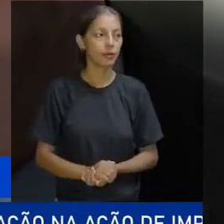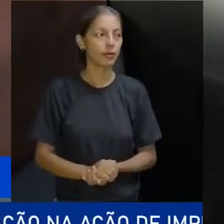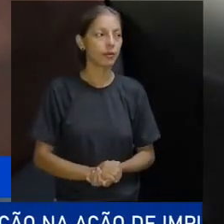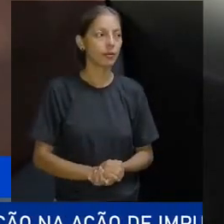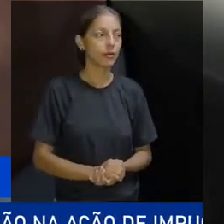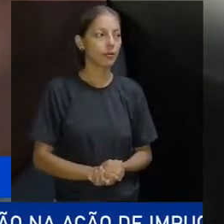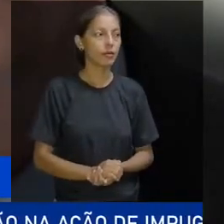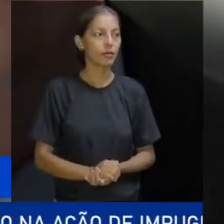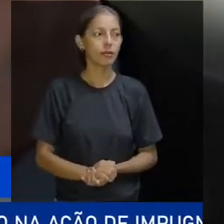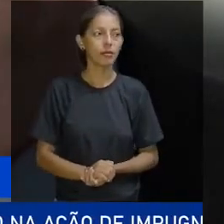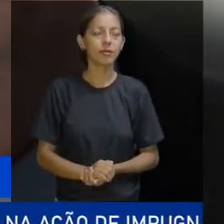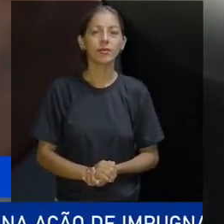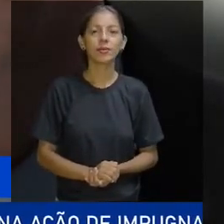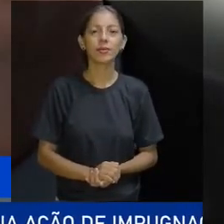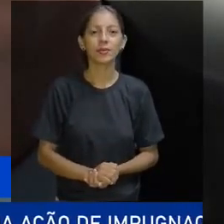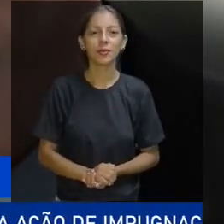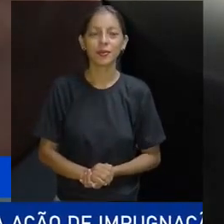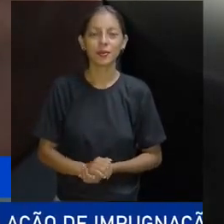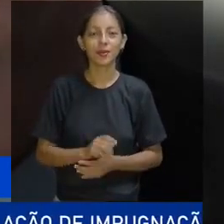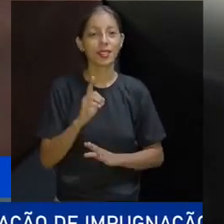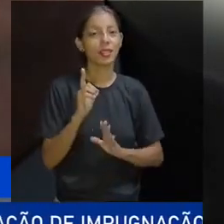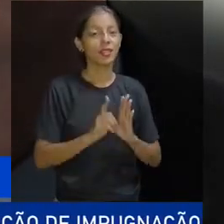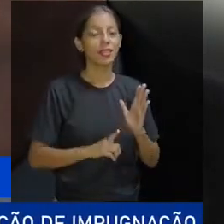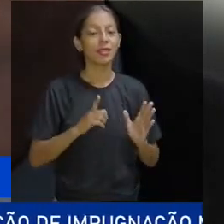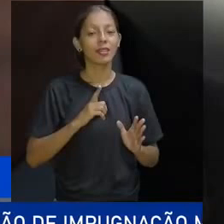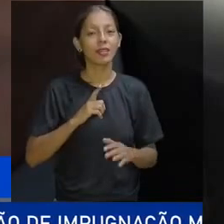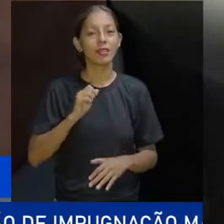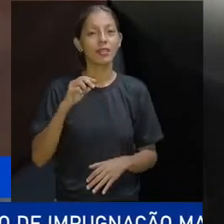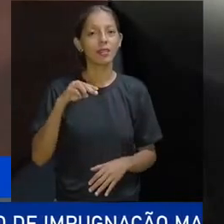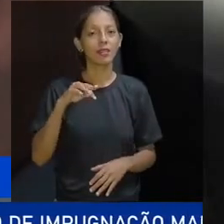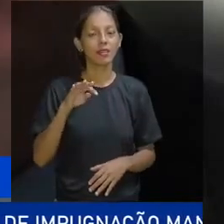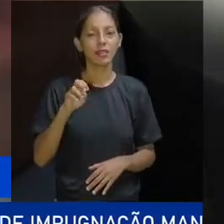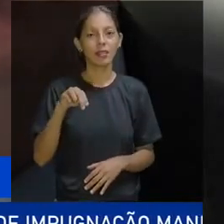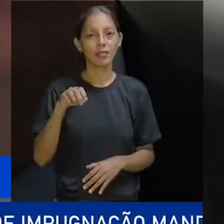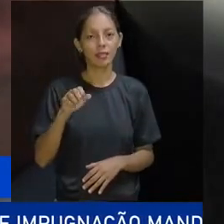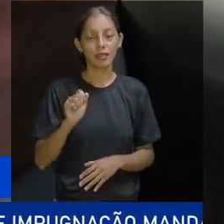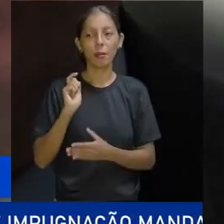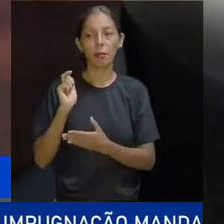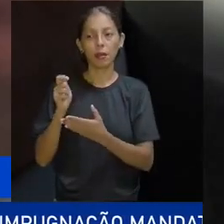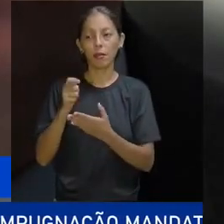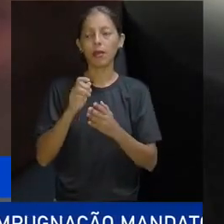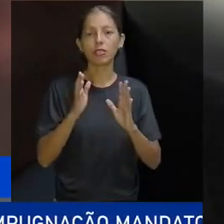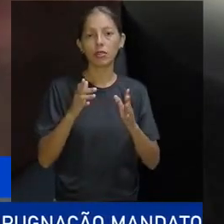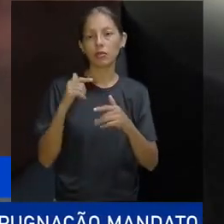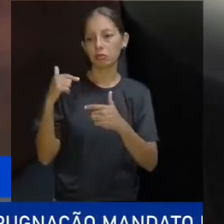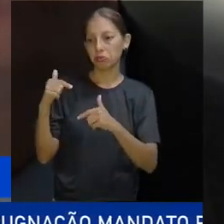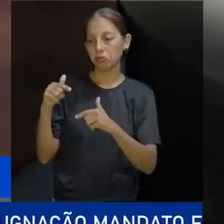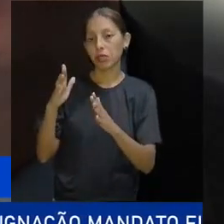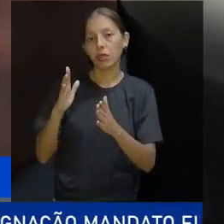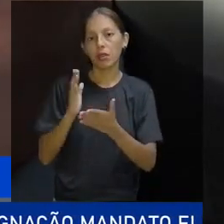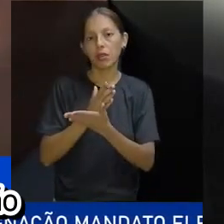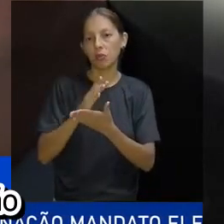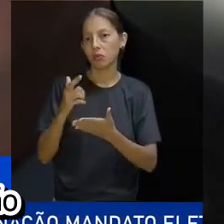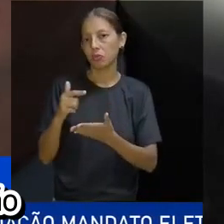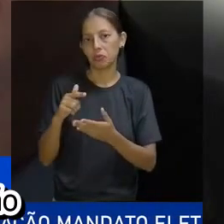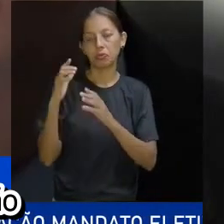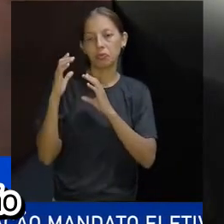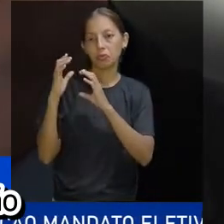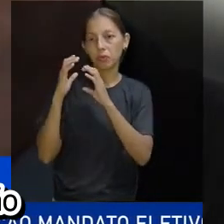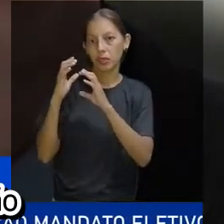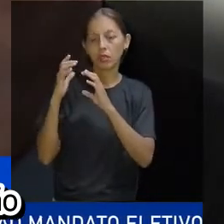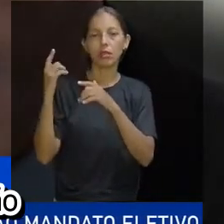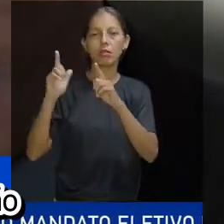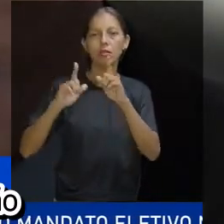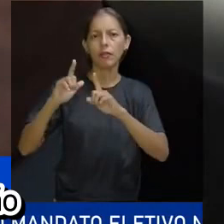do órgão partidário, no qual o investigado não teve ingerência, tanto que não participou de nenhum programa de rádio nem de TV, fecha